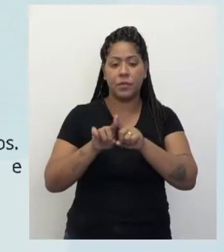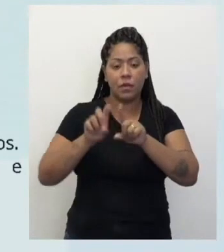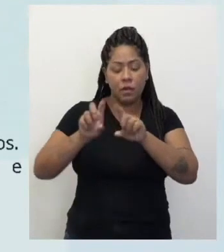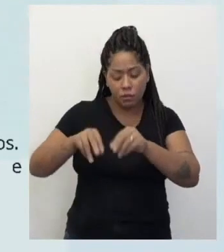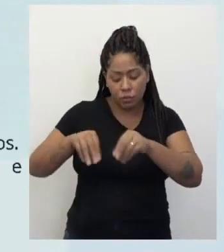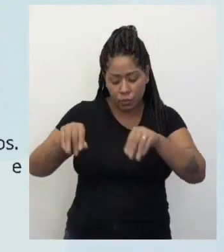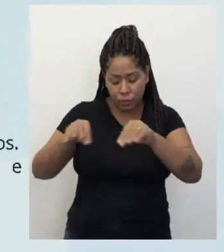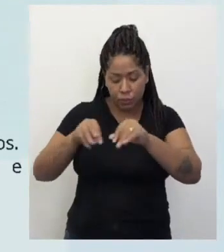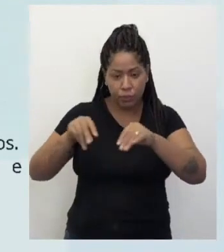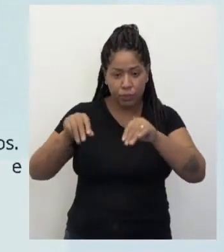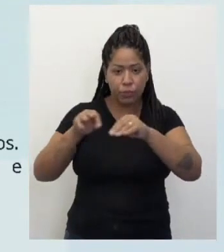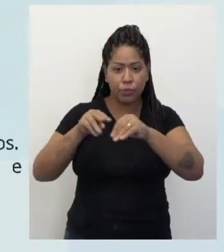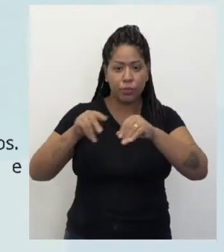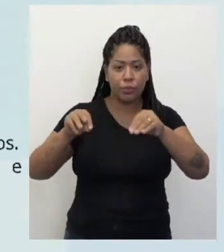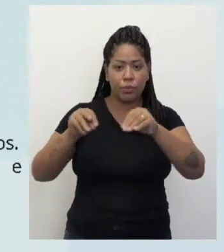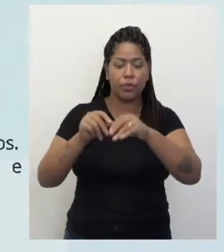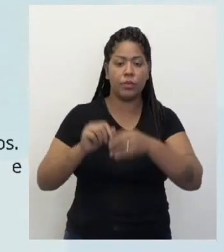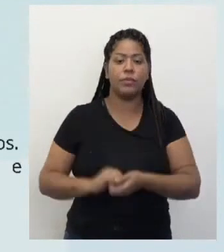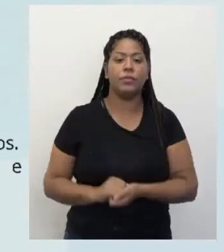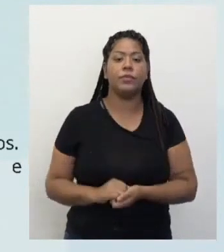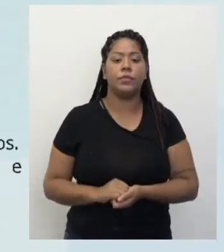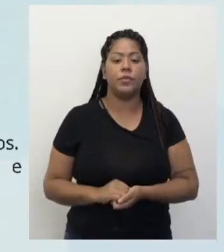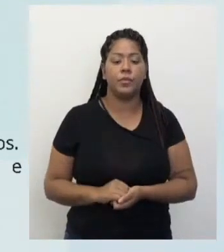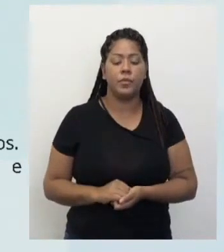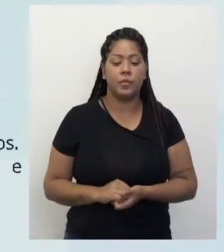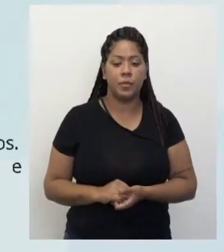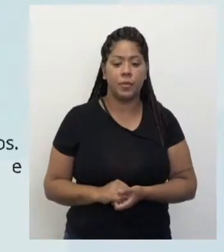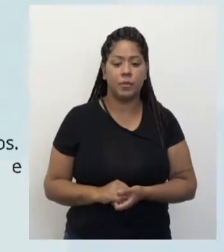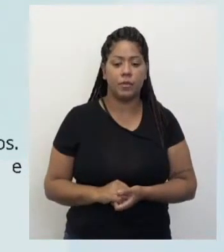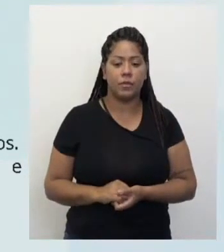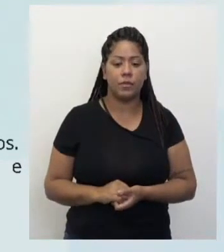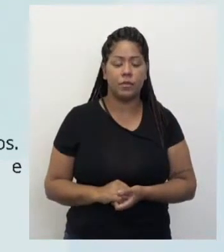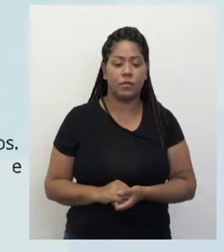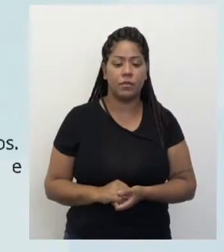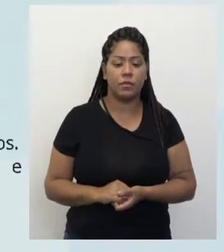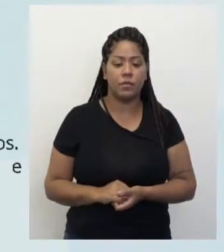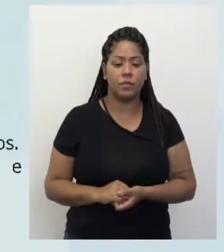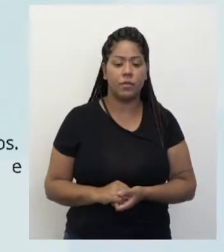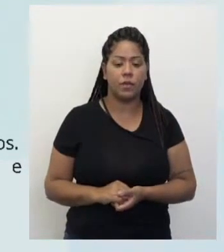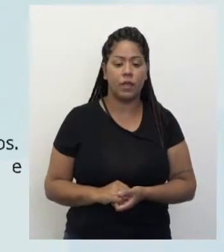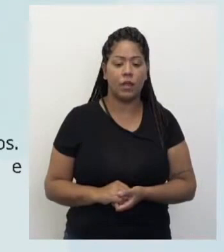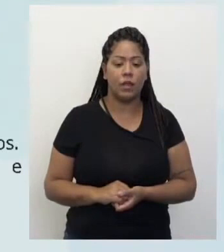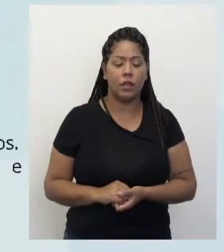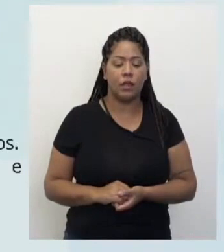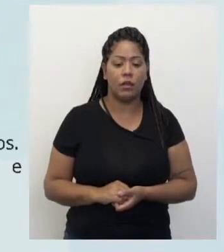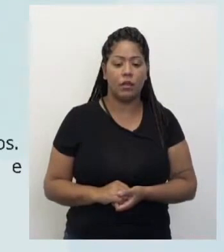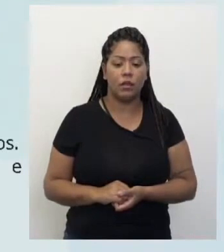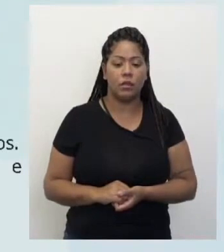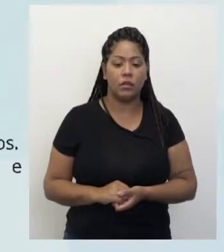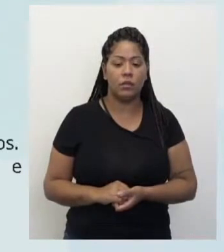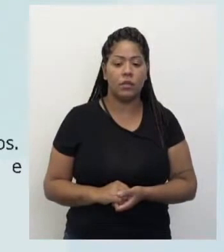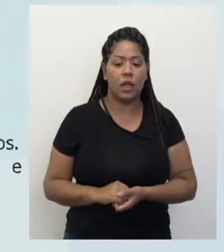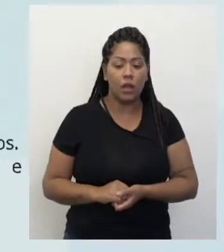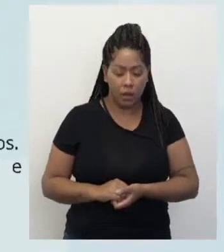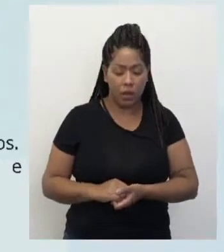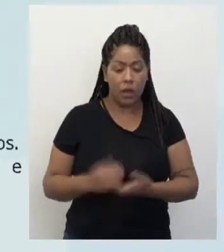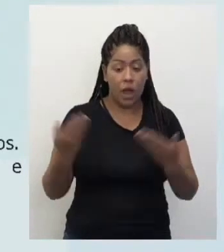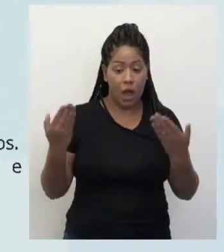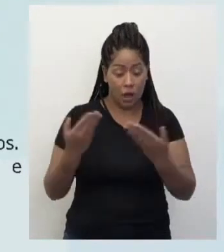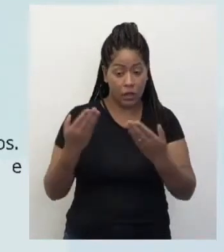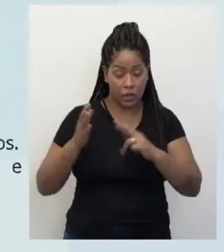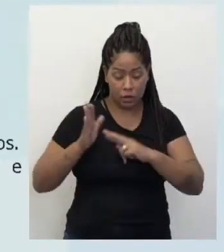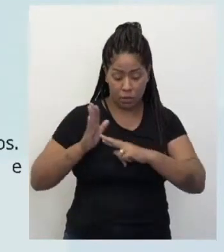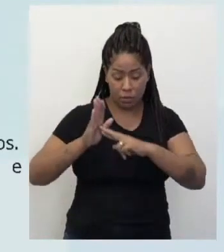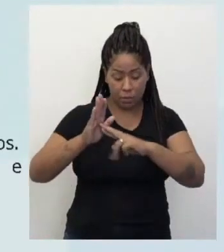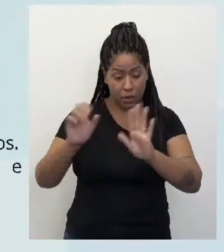é ainda mais distante dessa Acrópole. Então, esse tipo de setorização do espaço urbano ainda é identificável